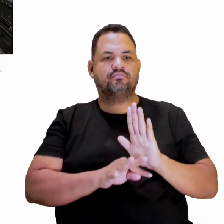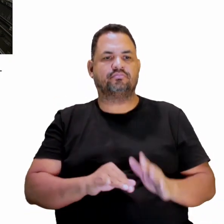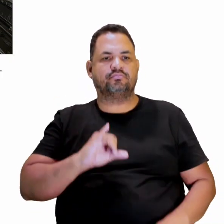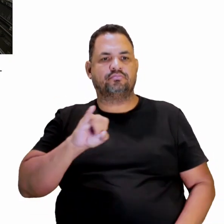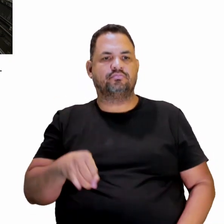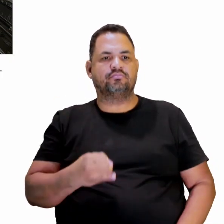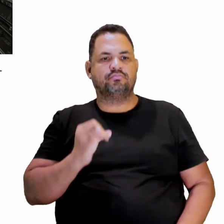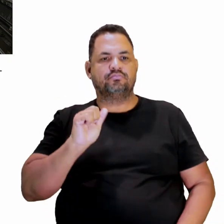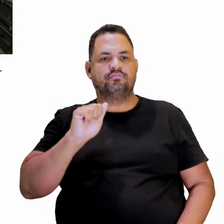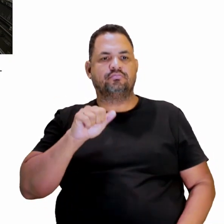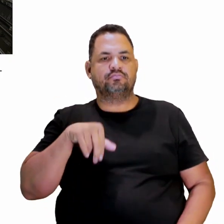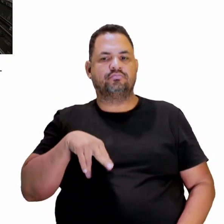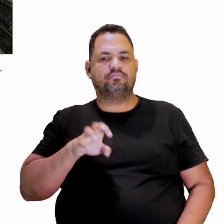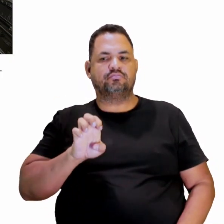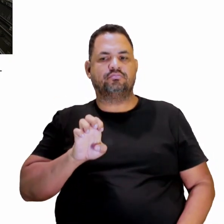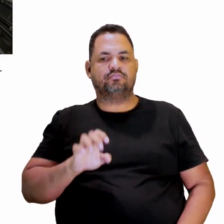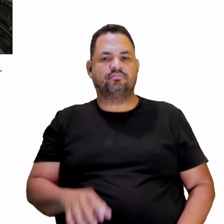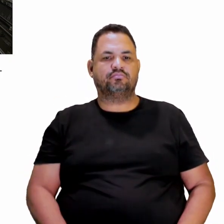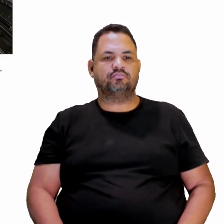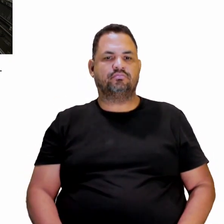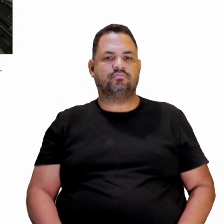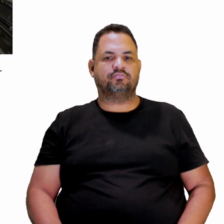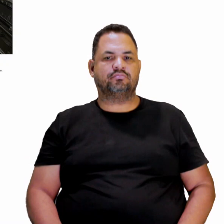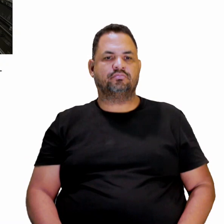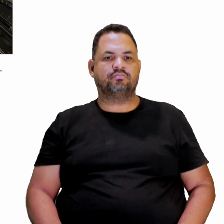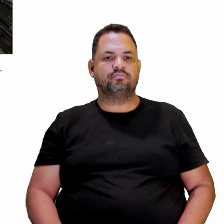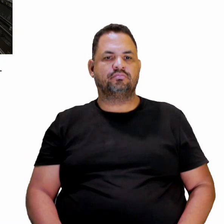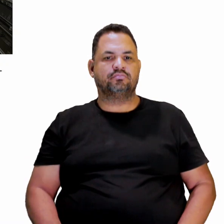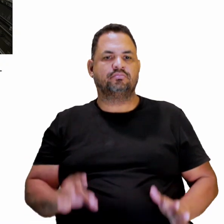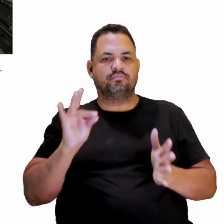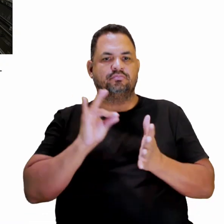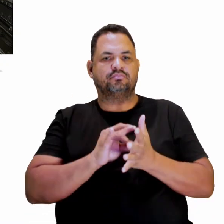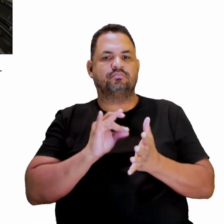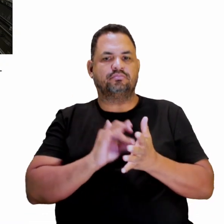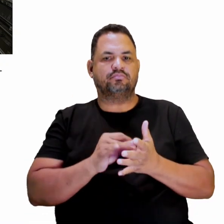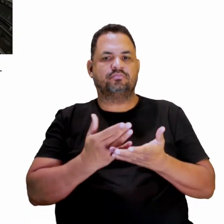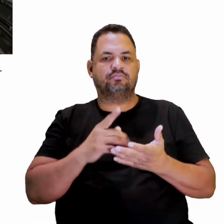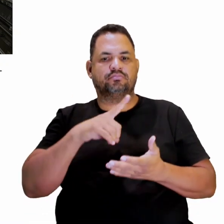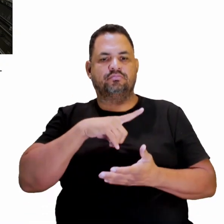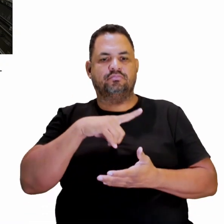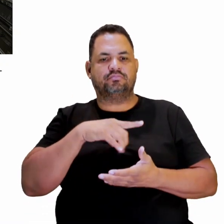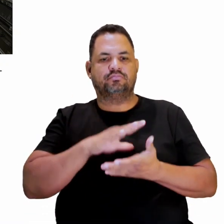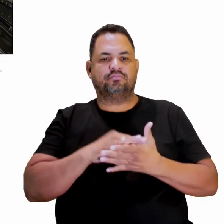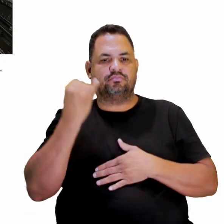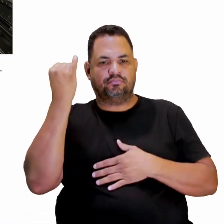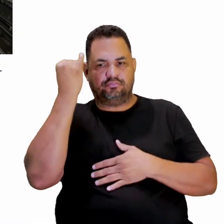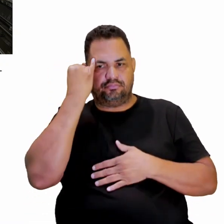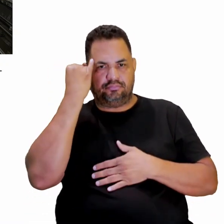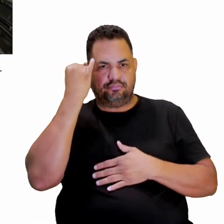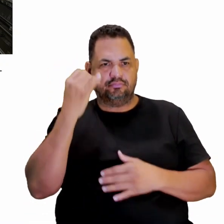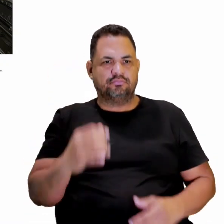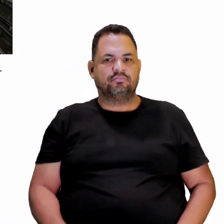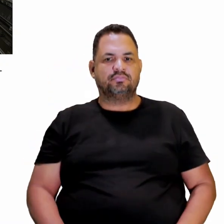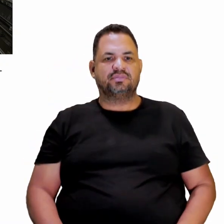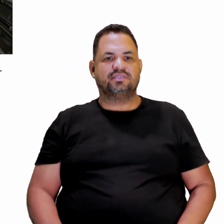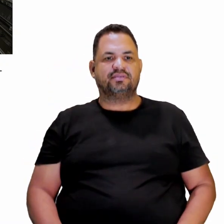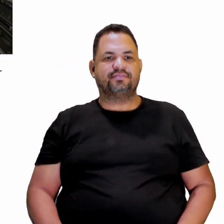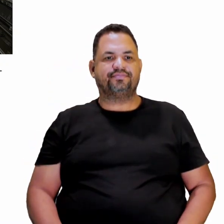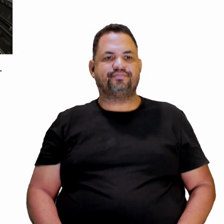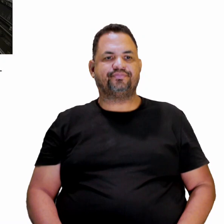Jane, perceba que isso aqui na verdade, tem mais informações, né? Então, tinha um trecho